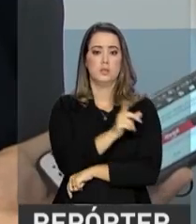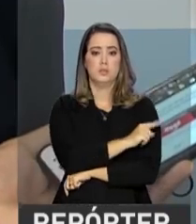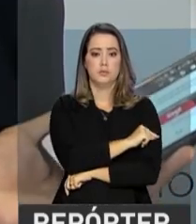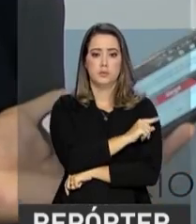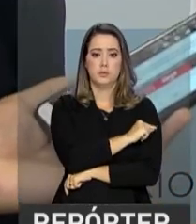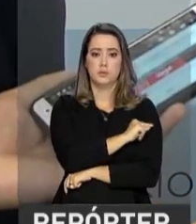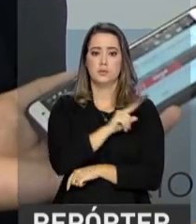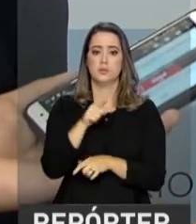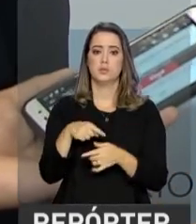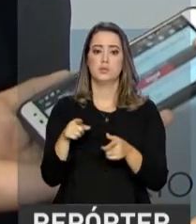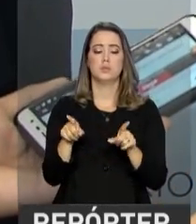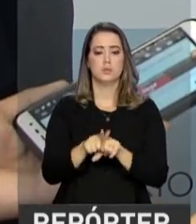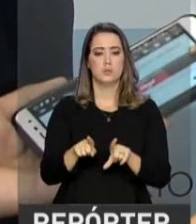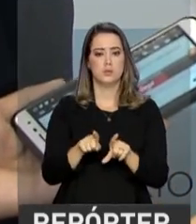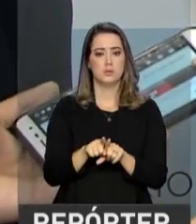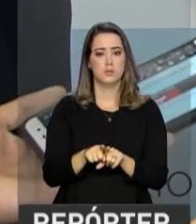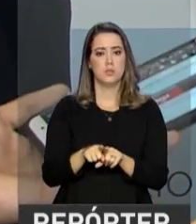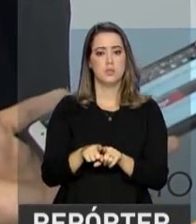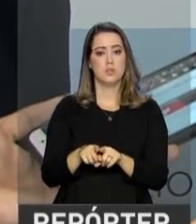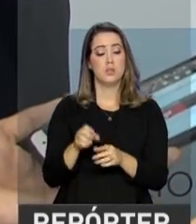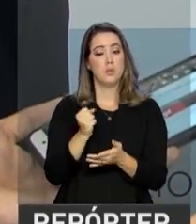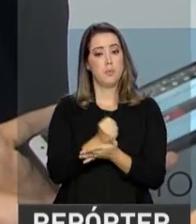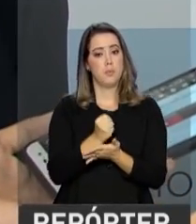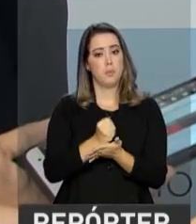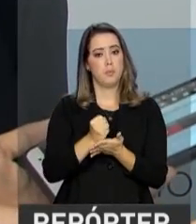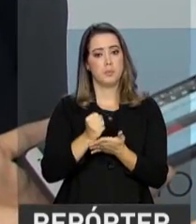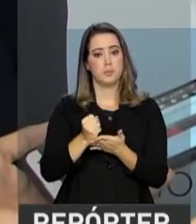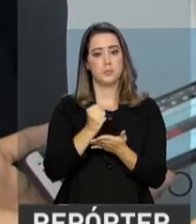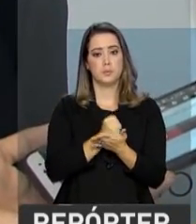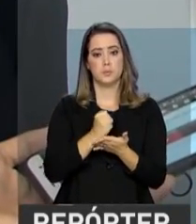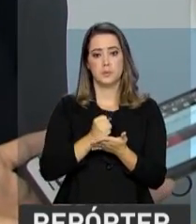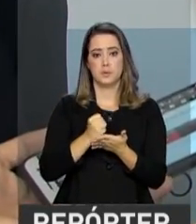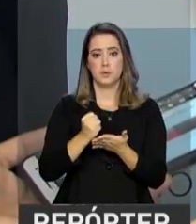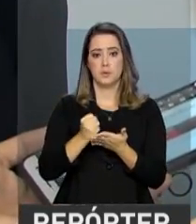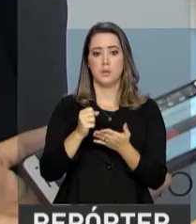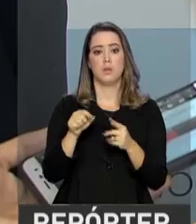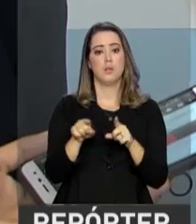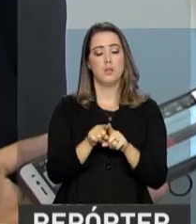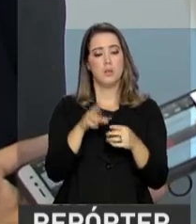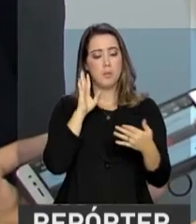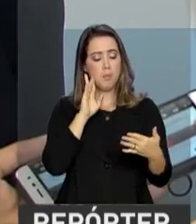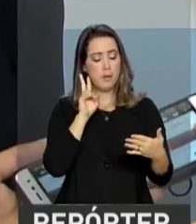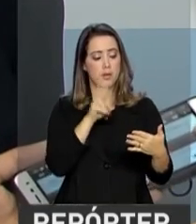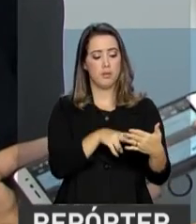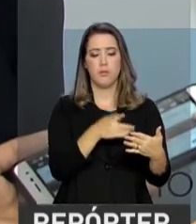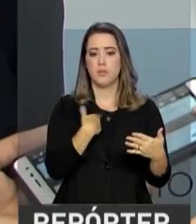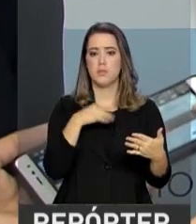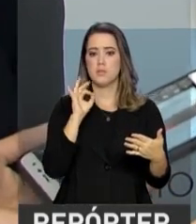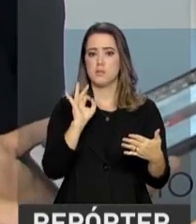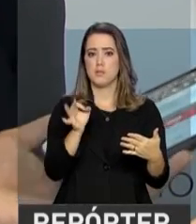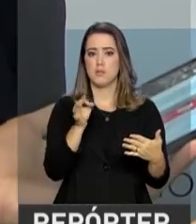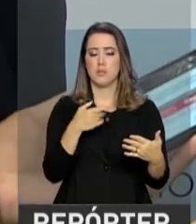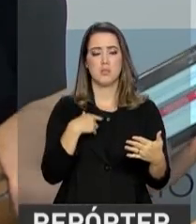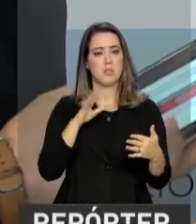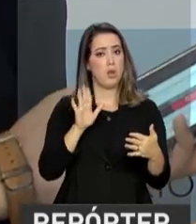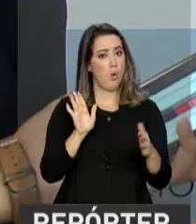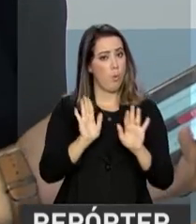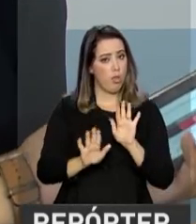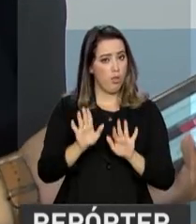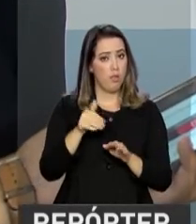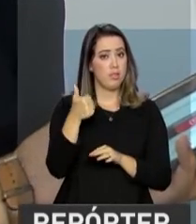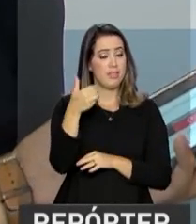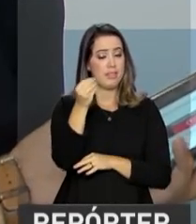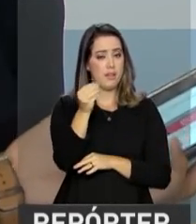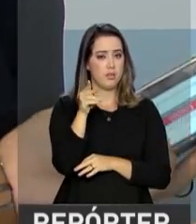a vacina e também com o registro. Para conferir imunidade, a vacina leva pelo